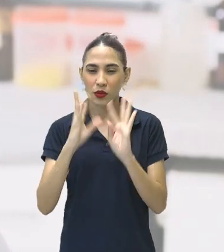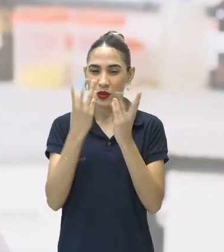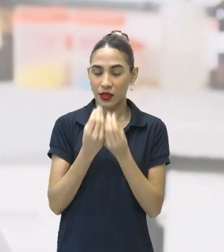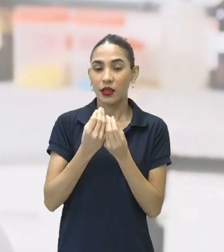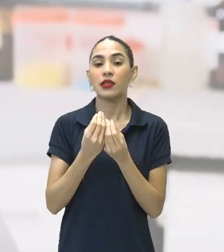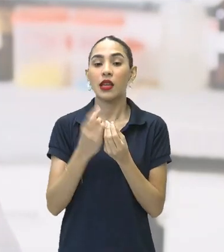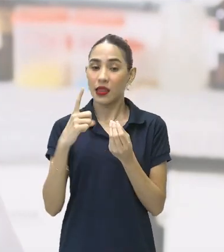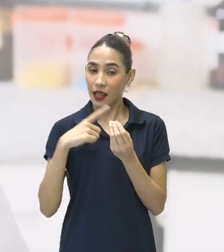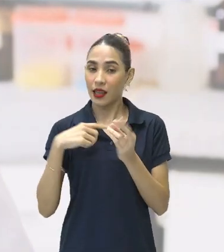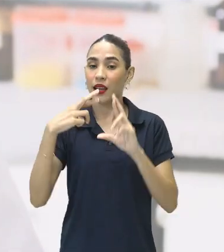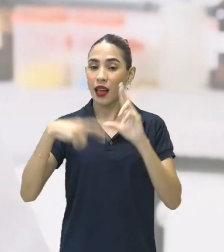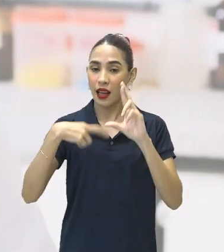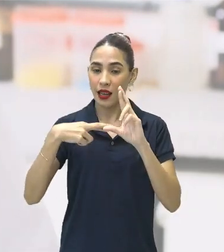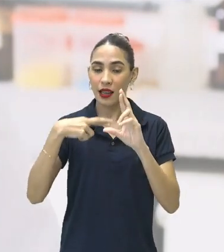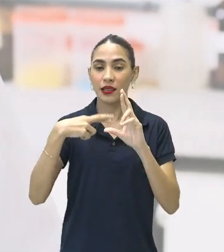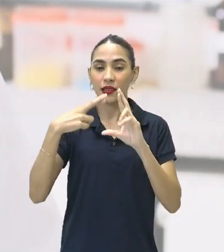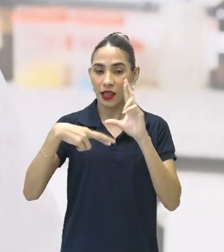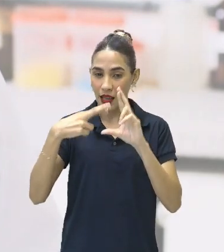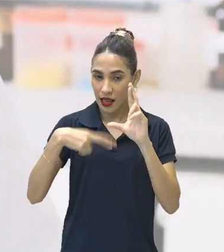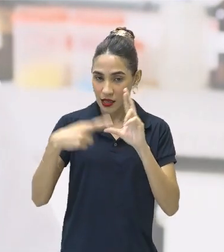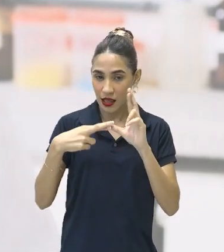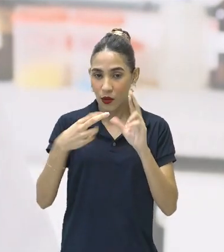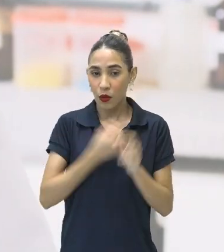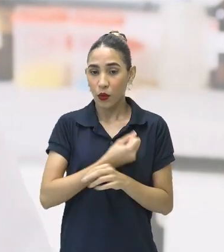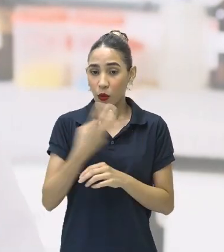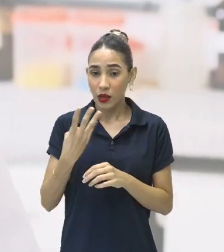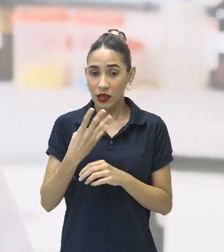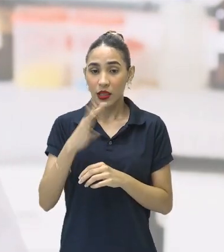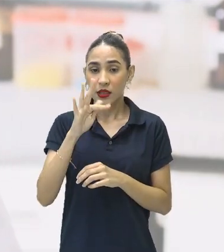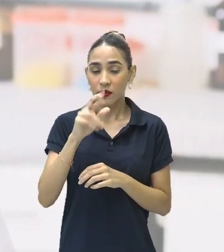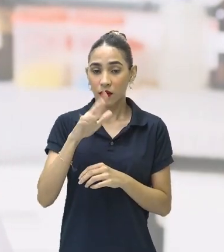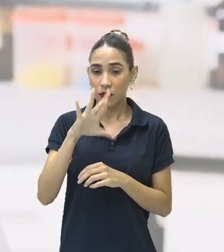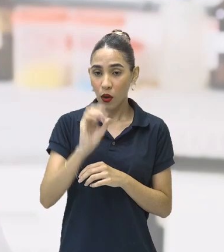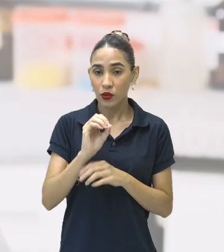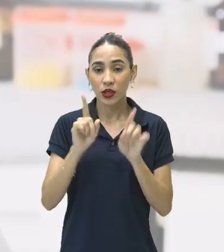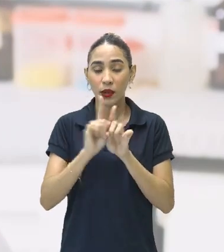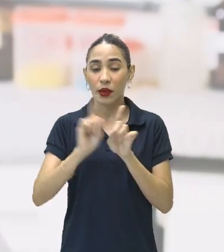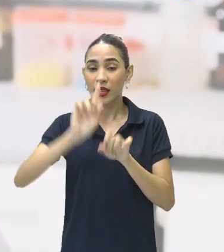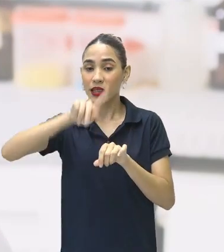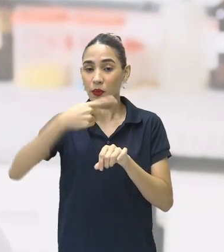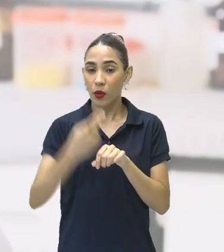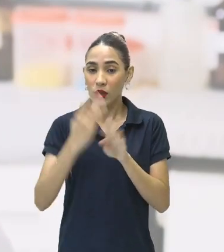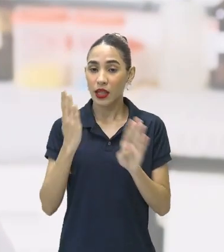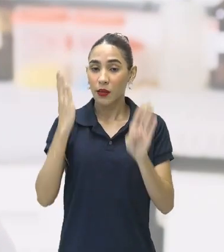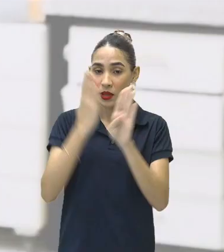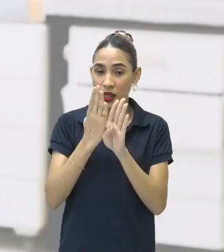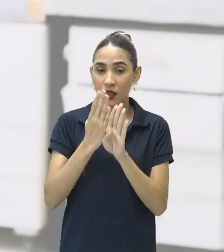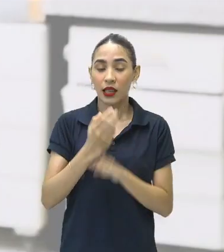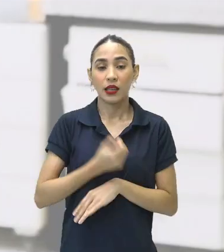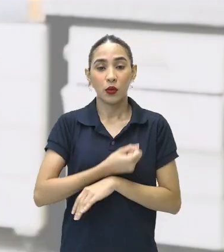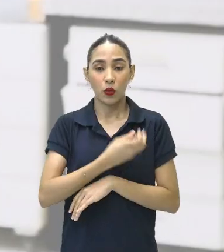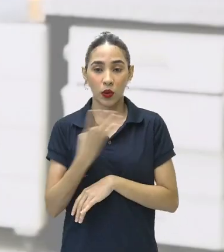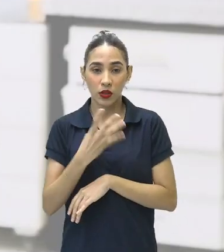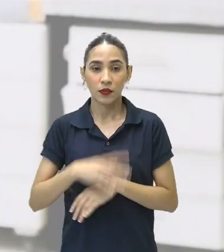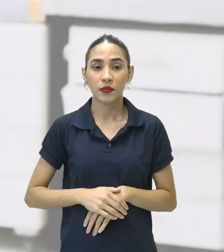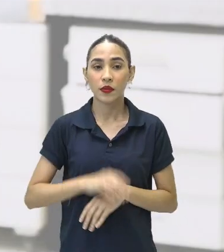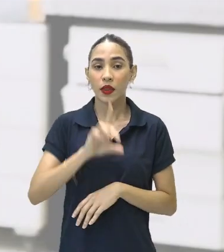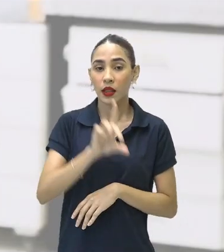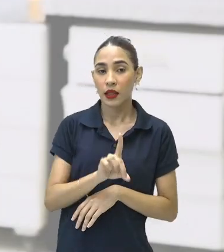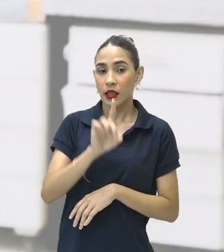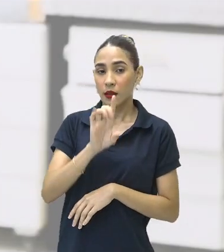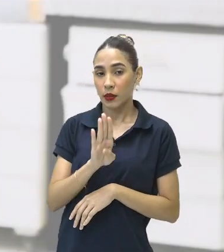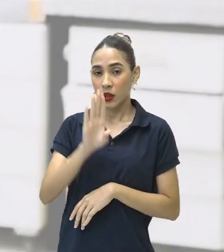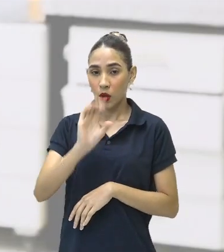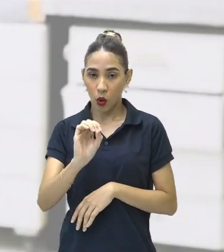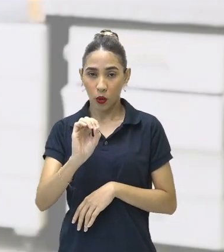uma reação e essa quantidade de fósforo, ela pode ser depois determinada e quantificada. A DBO, a